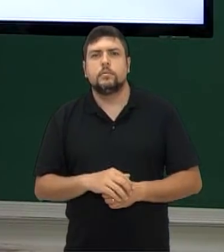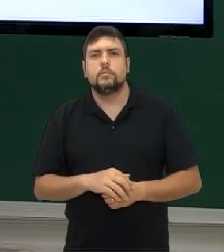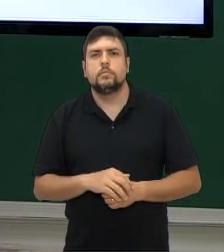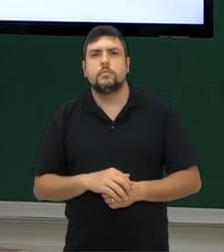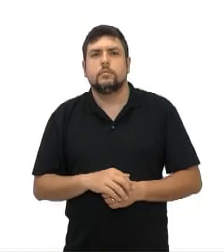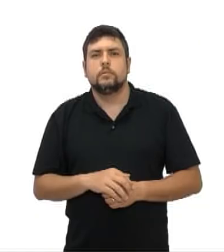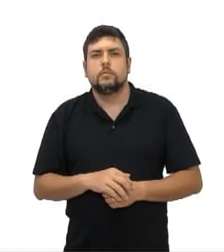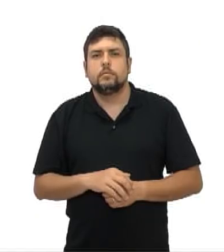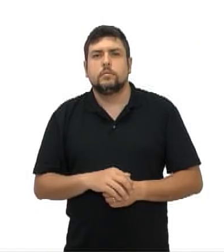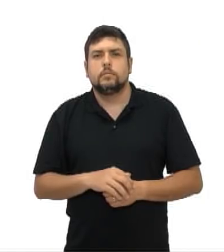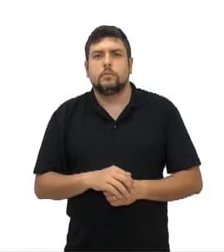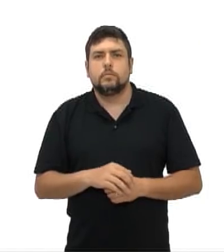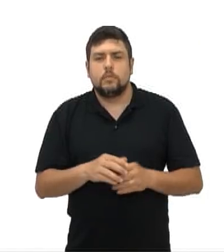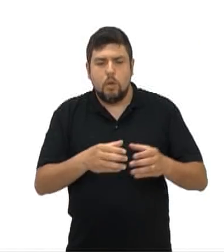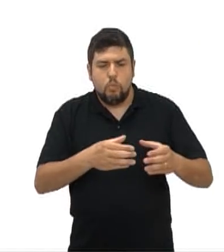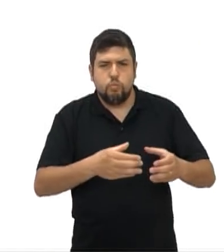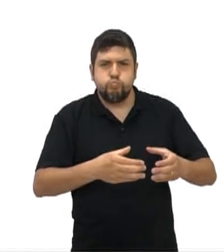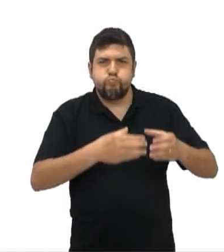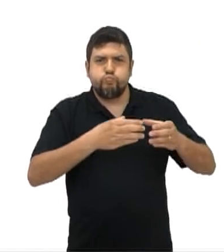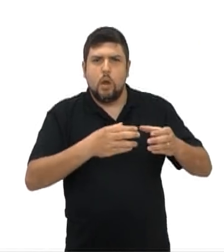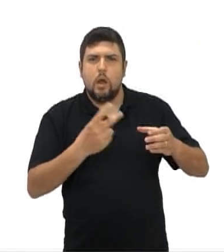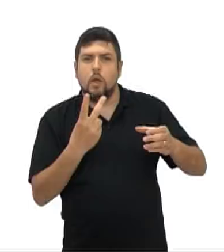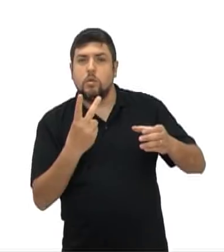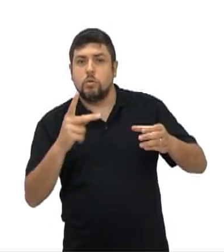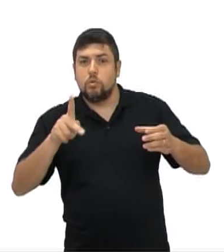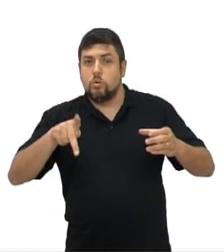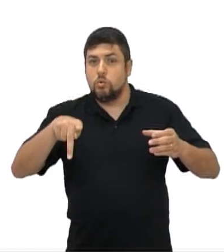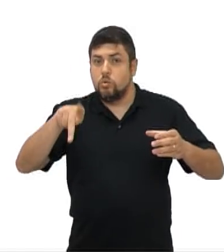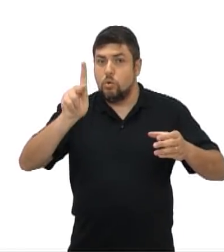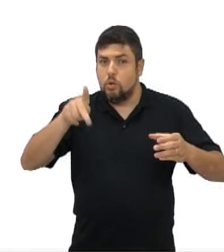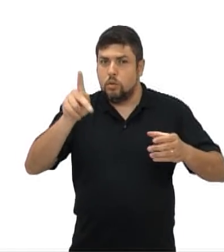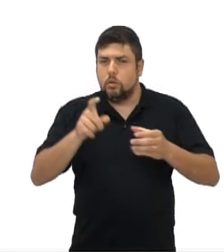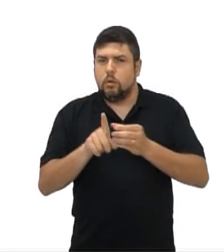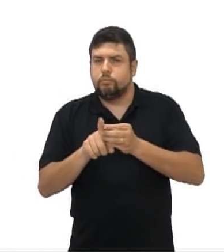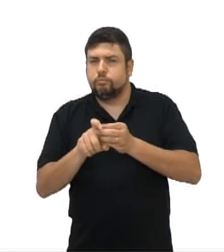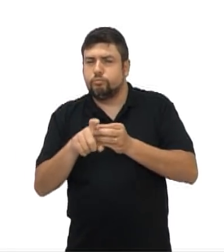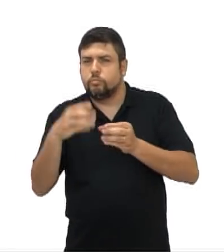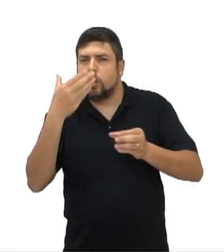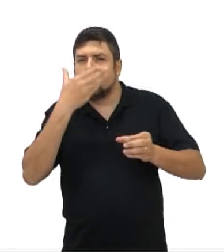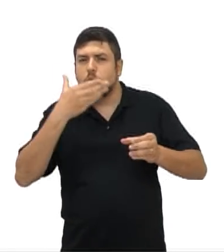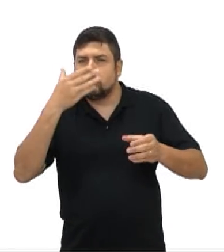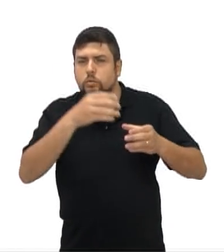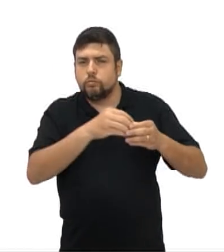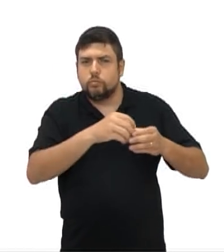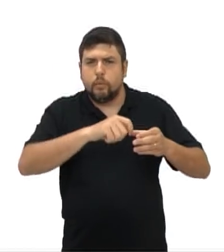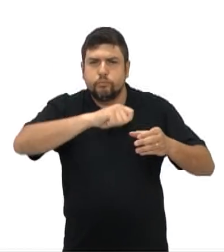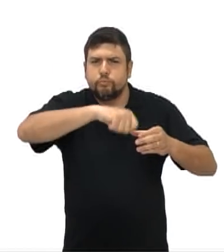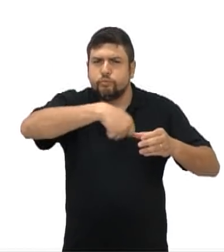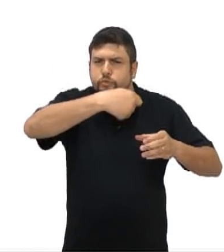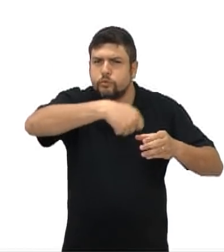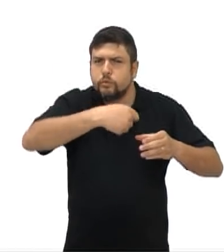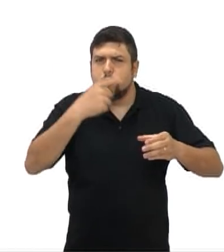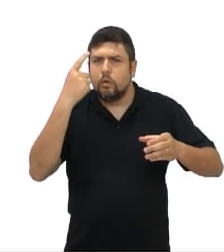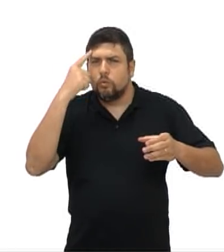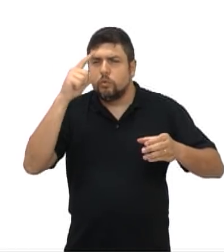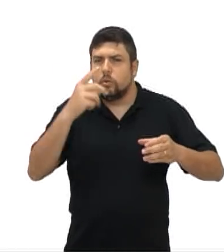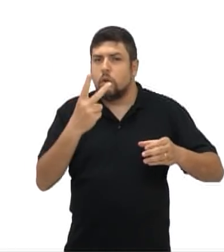uma lata de 2 quilos de goiabada, foram consumidos 250 gramas no primeiro